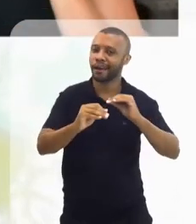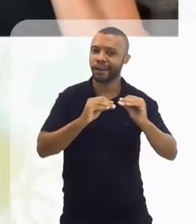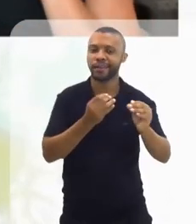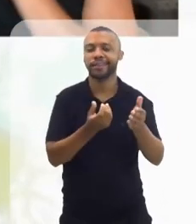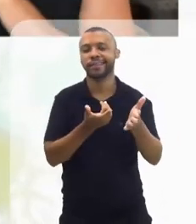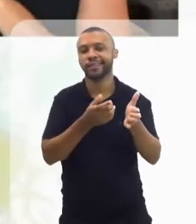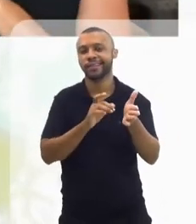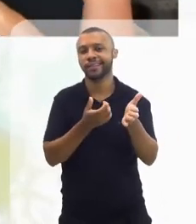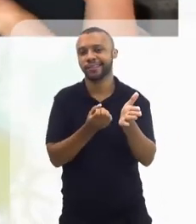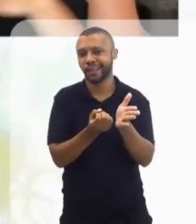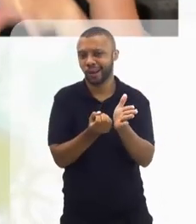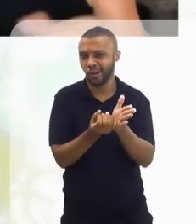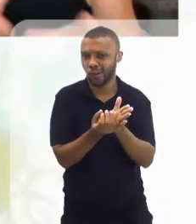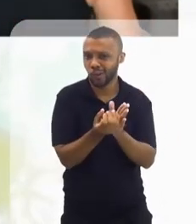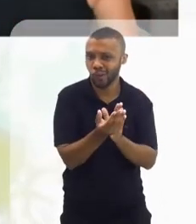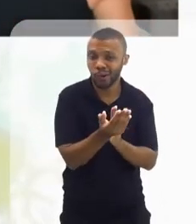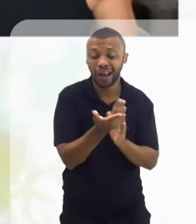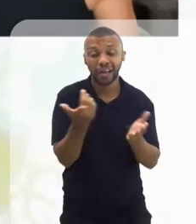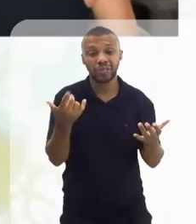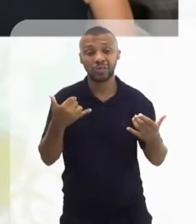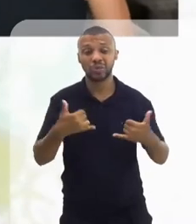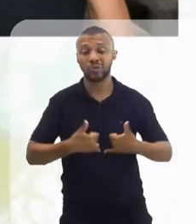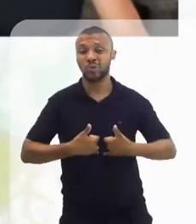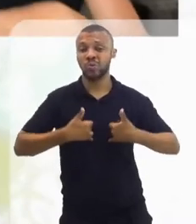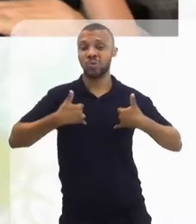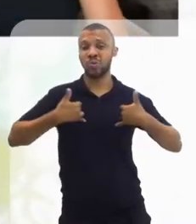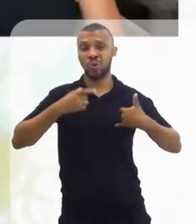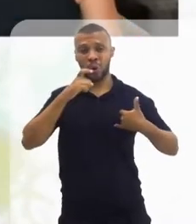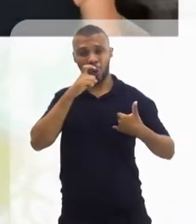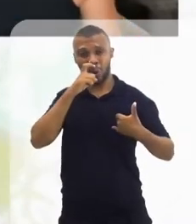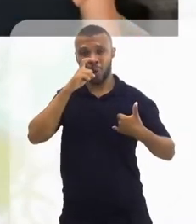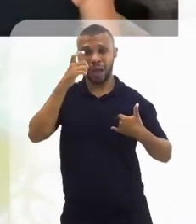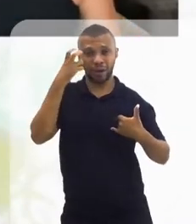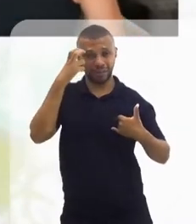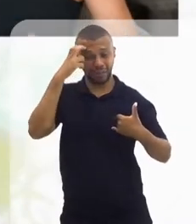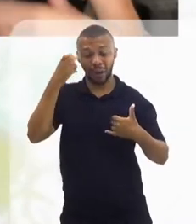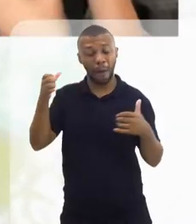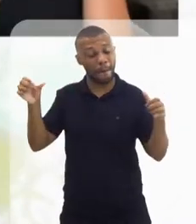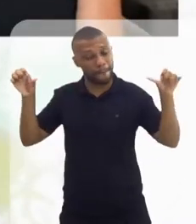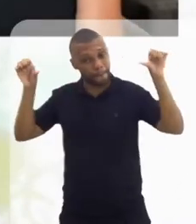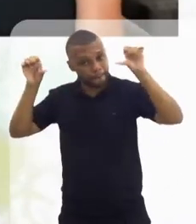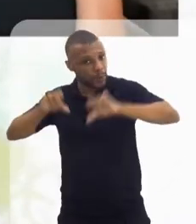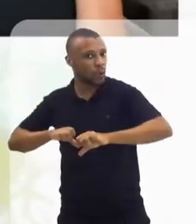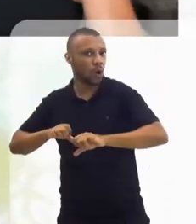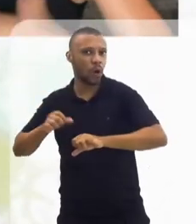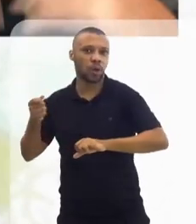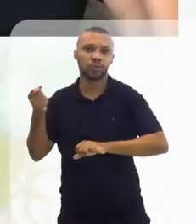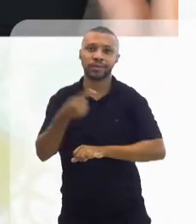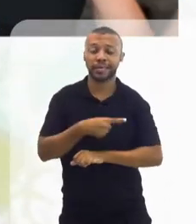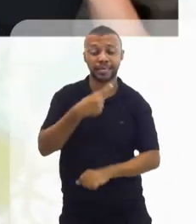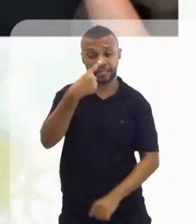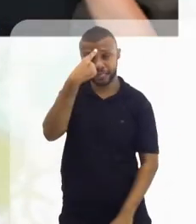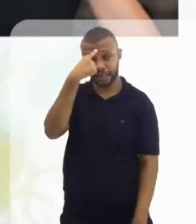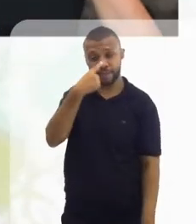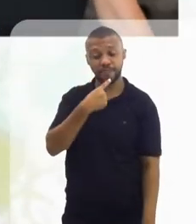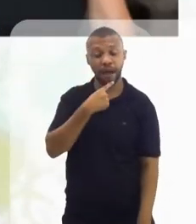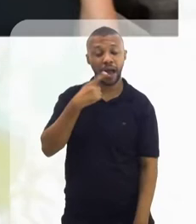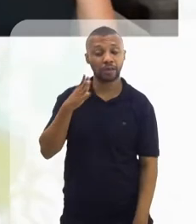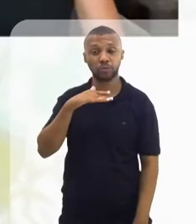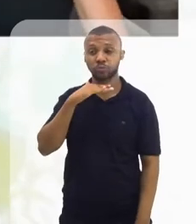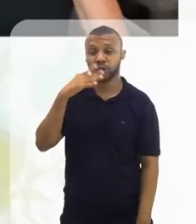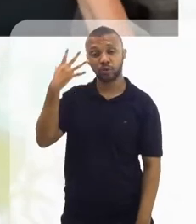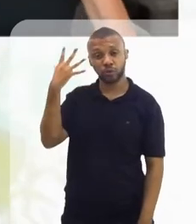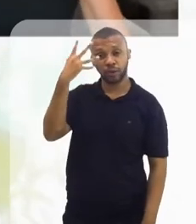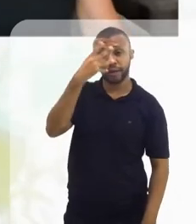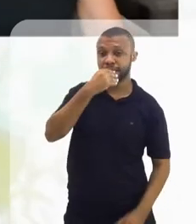Globo. E eu acho que o ego intelectual é o pior que tem. É pior ainda que o ego da imagem, aquela: